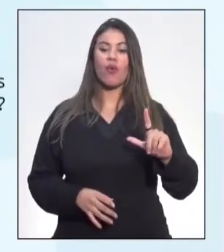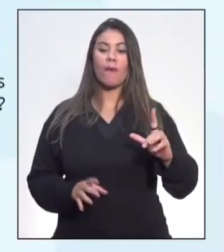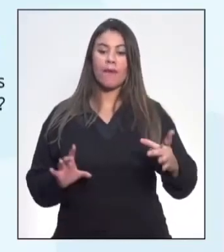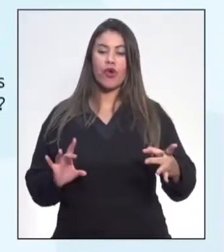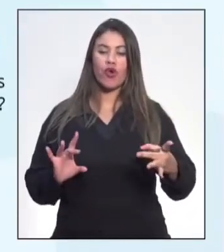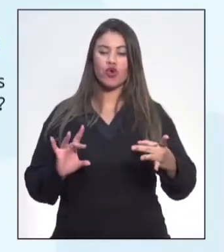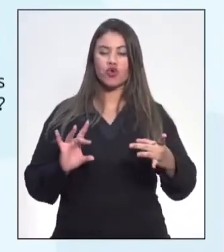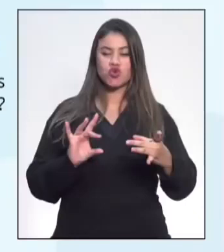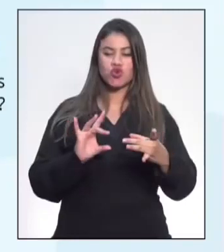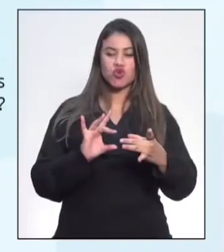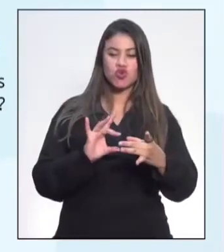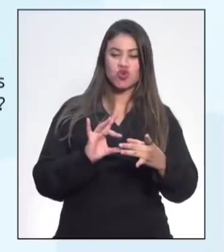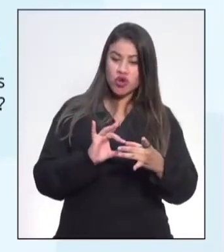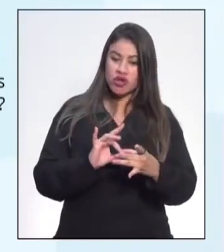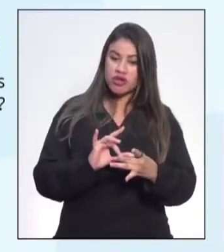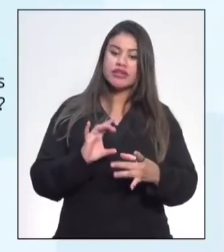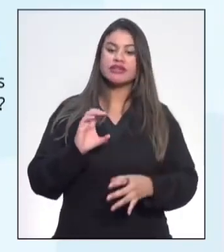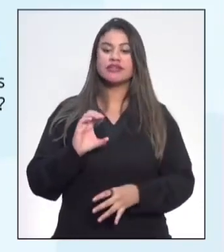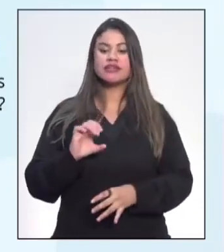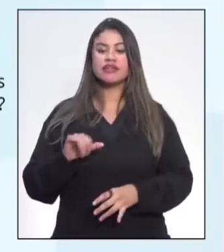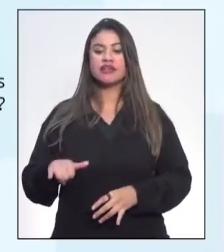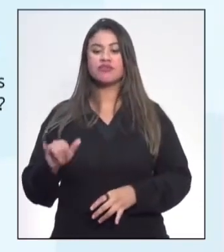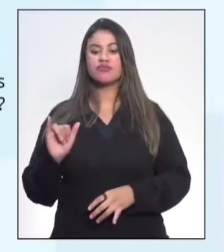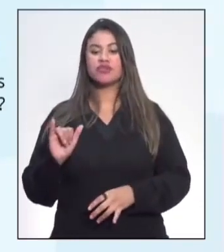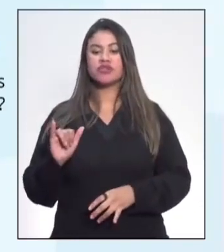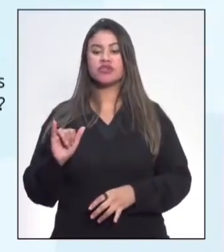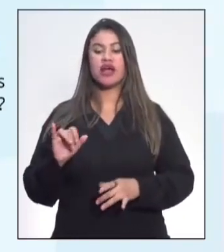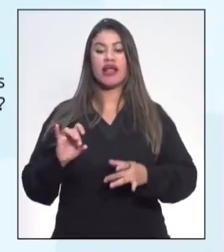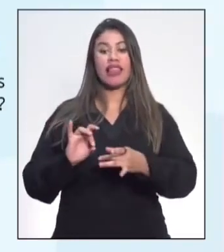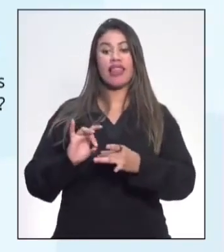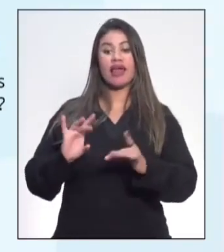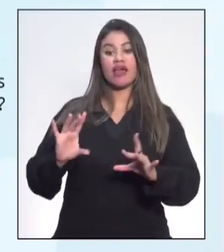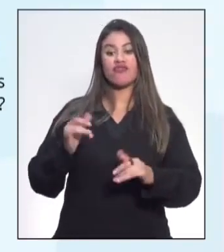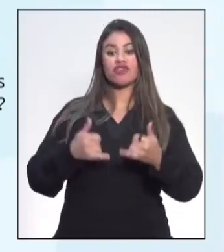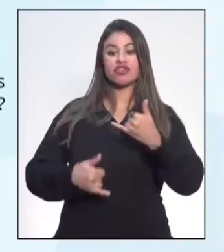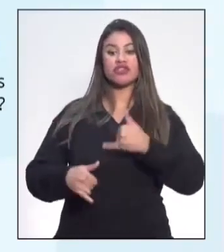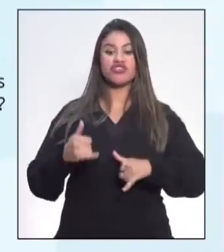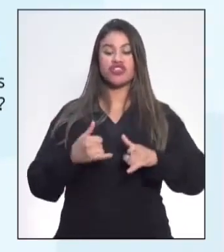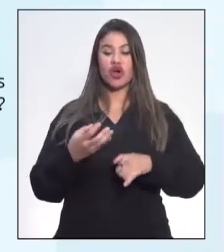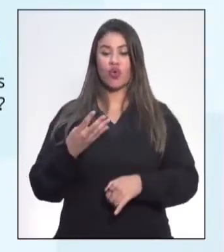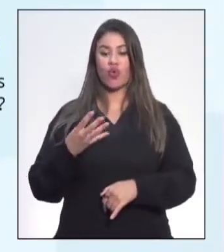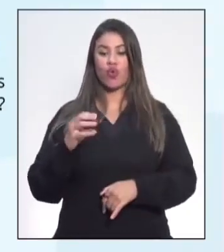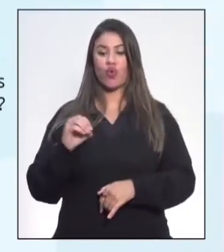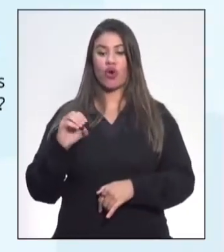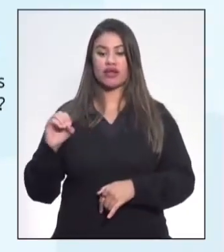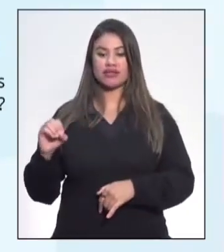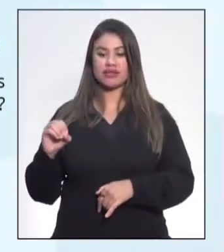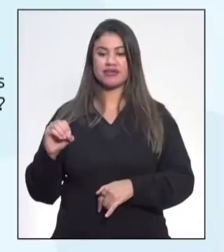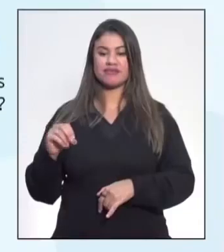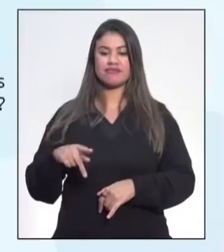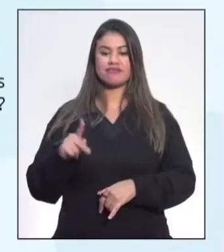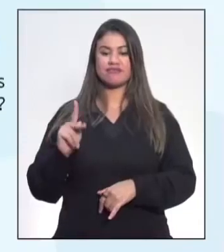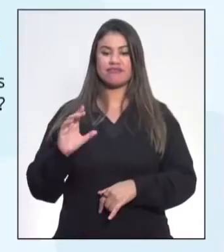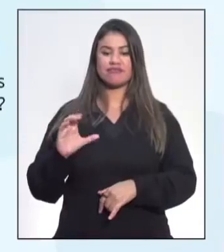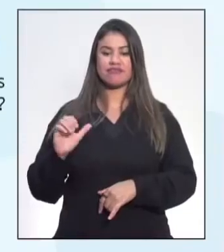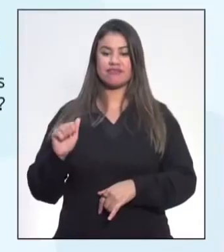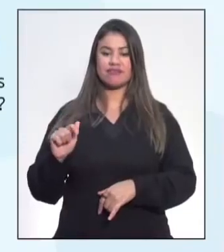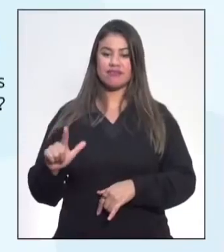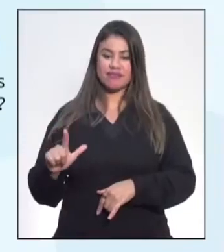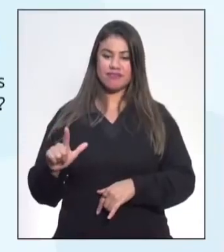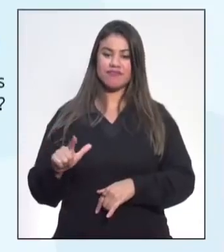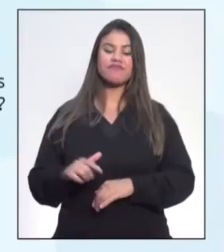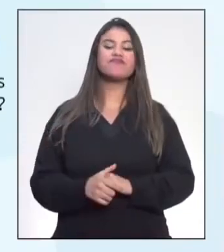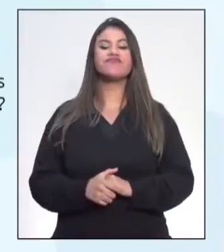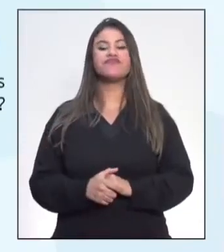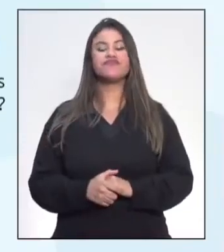ligação CY, eu vou liberar 400 quilocaloria. Então,